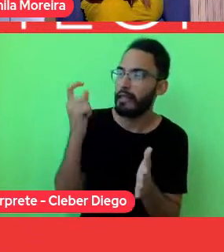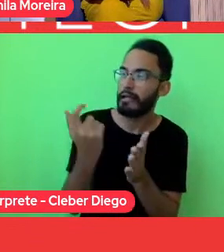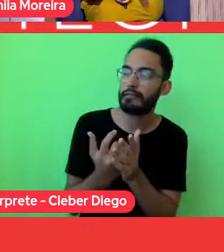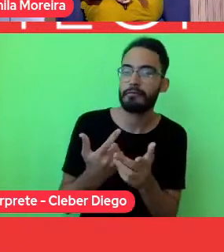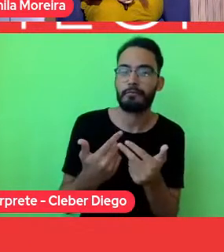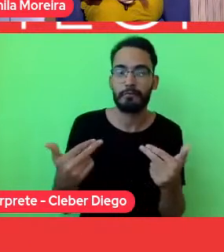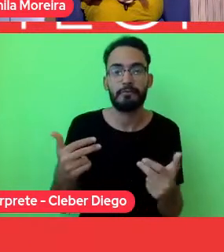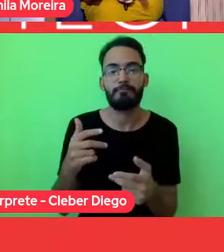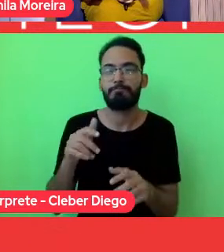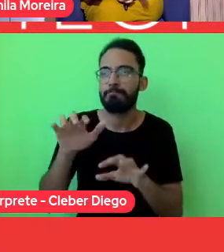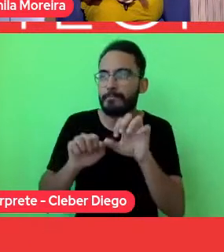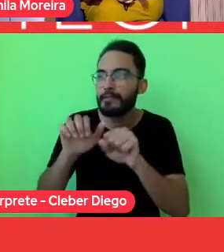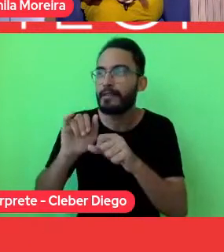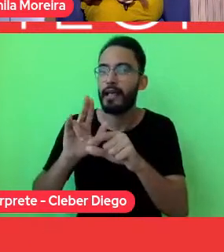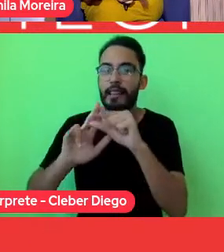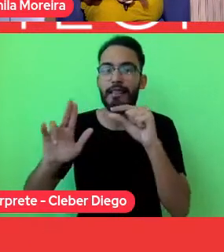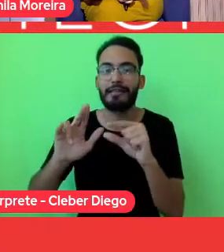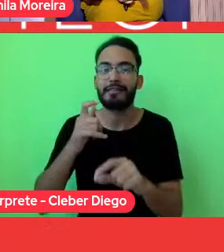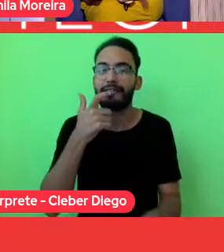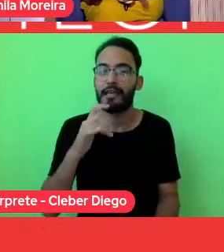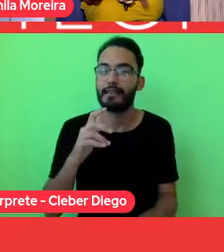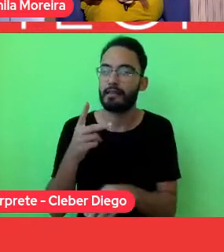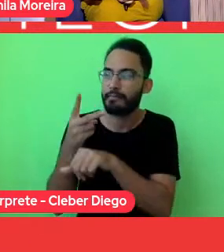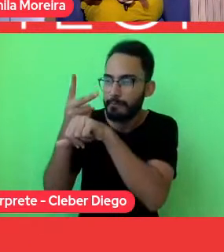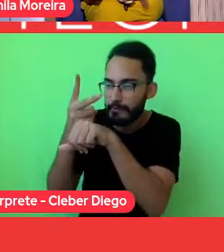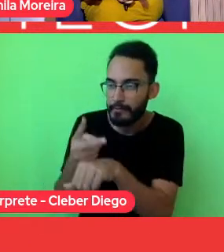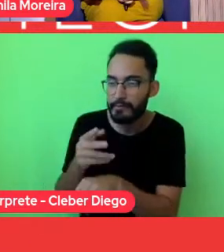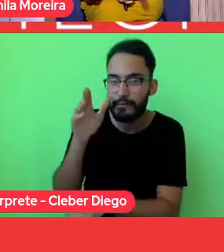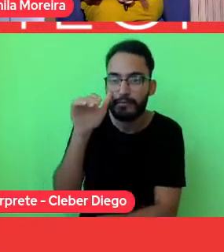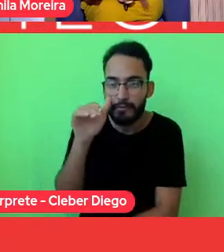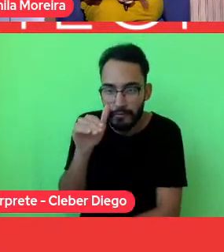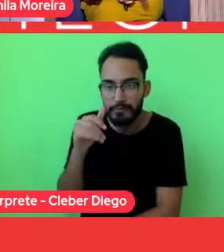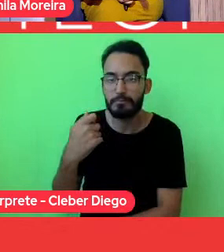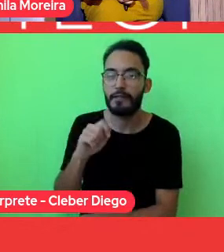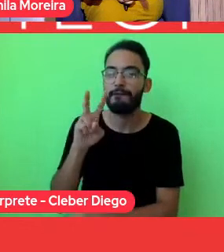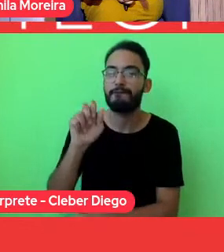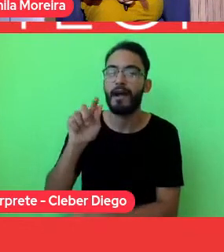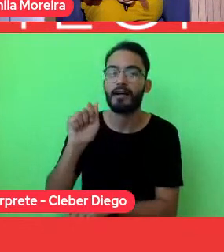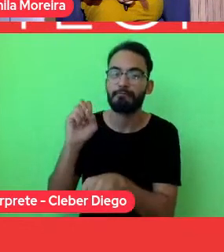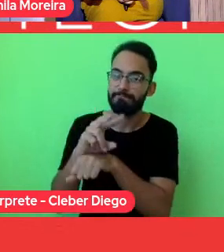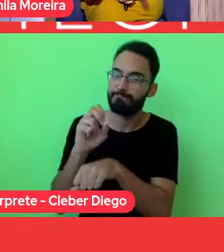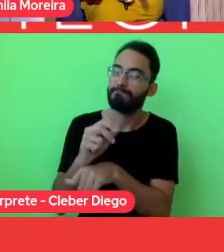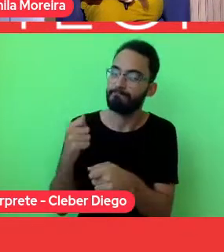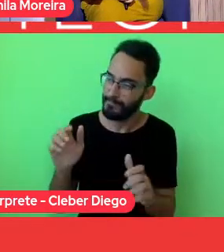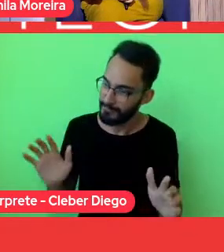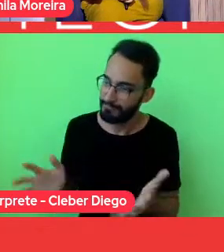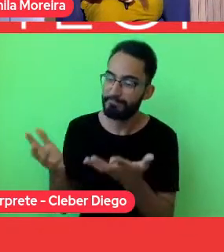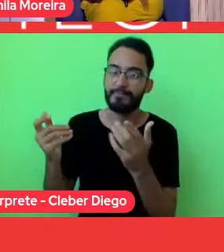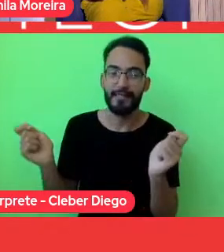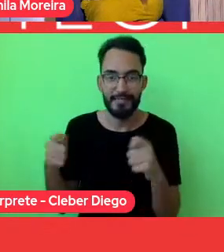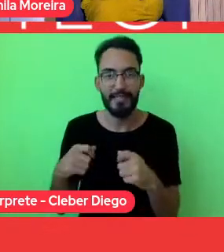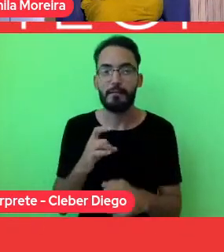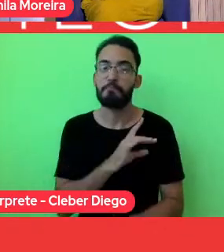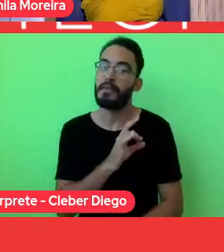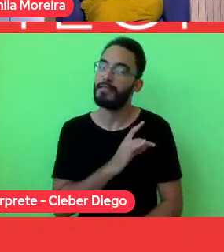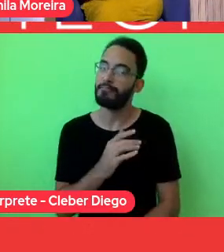dá uma catada no LinkedIn da CIT, comecem a mapear vagas e se joguem, não tenham